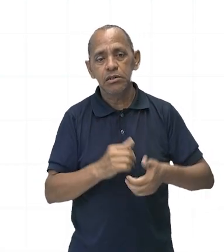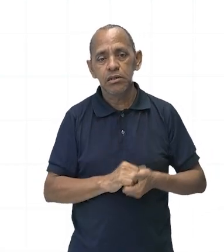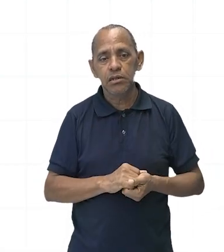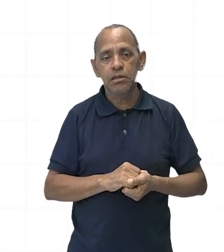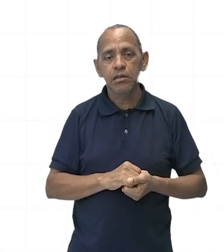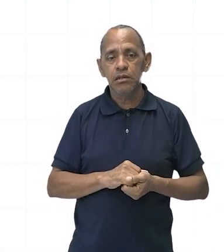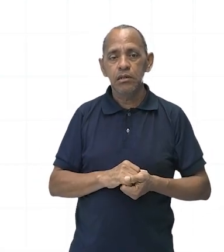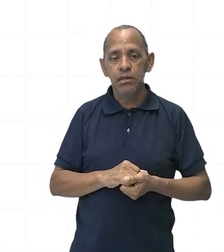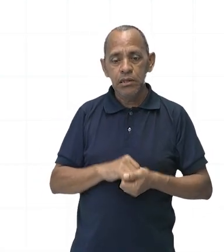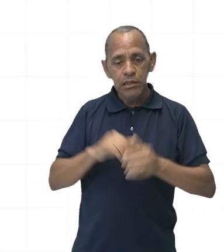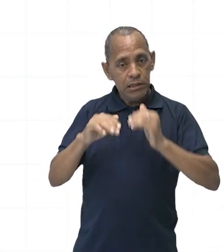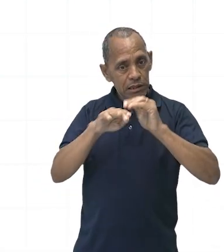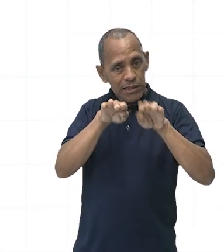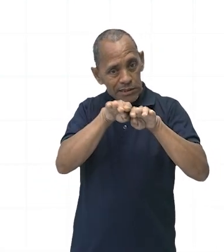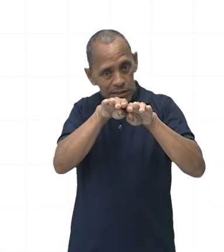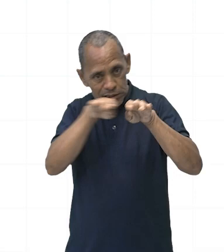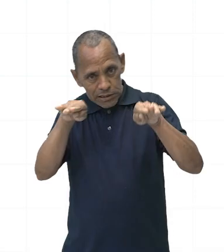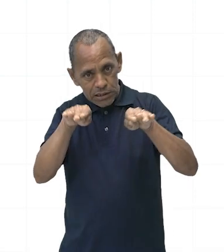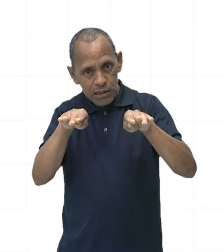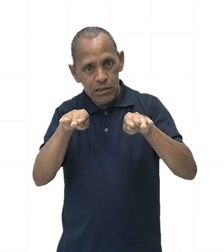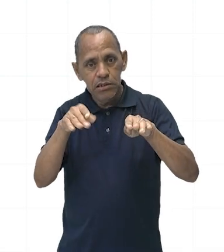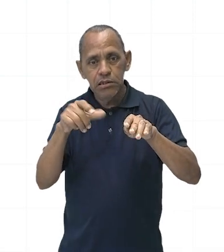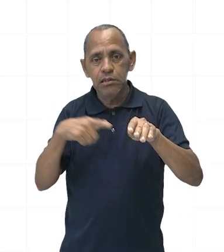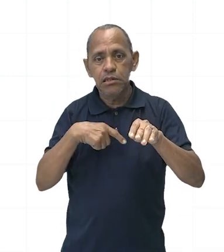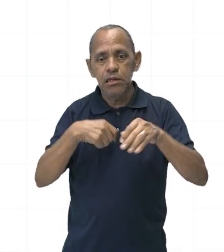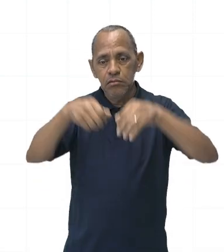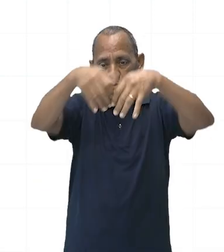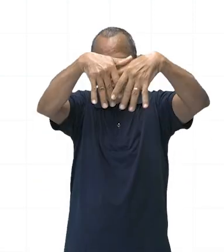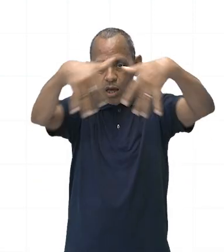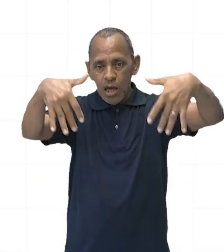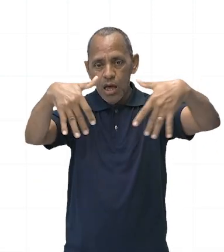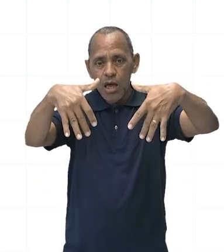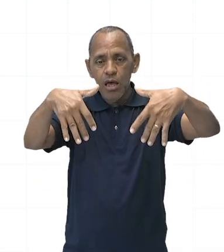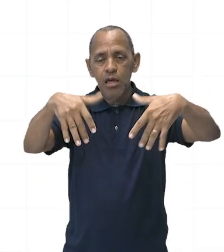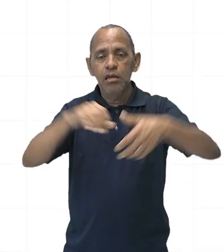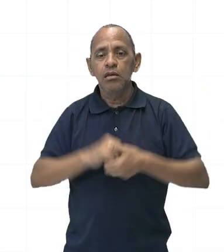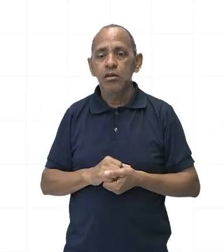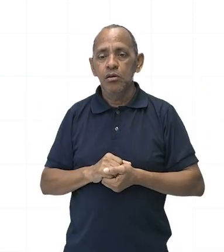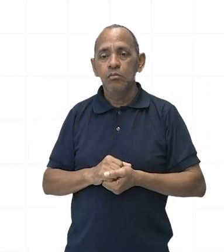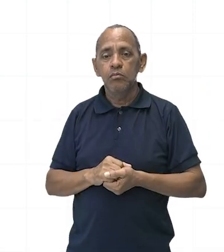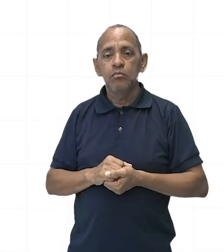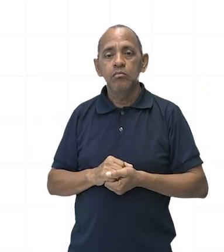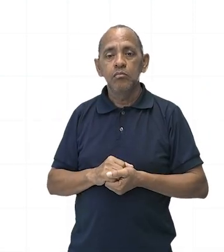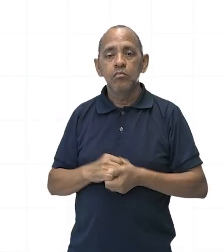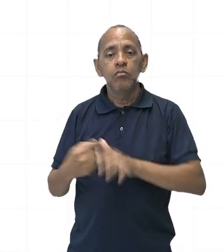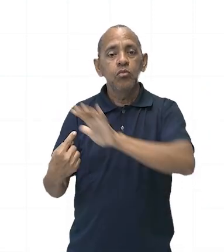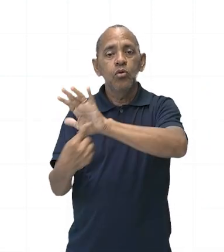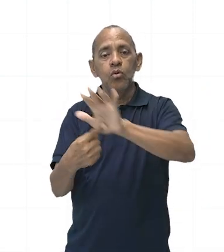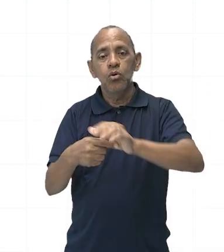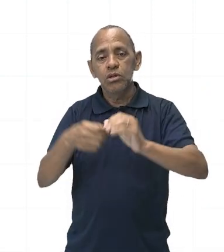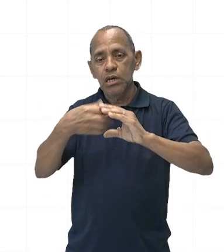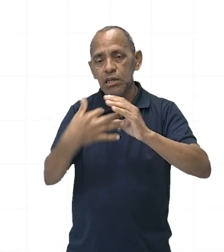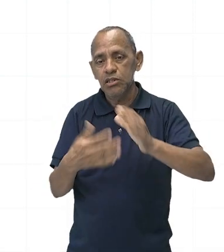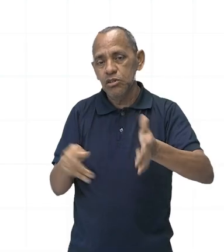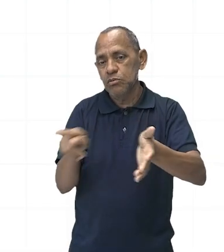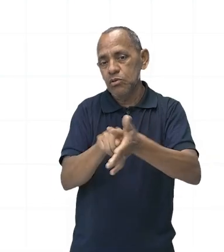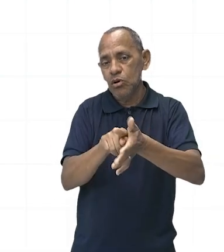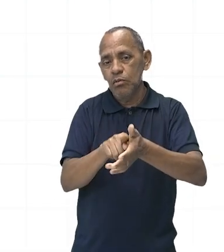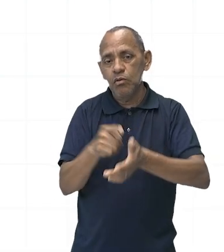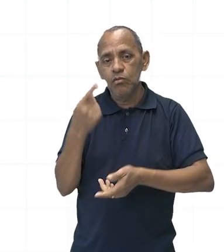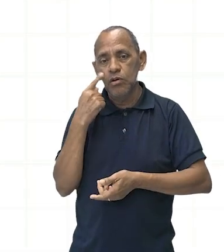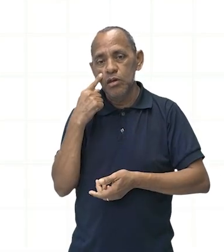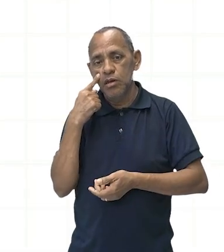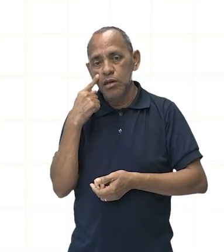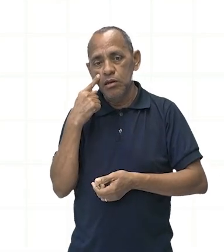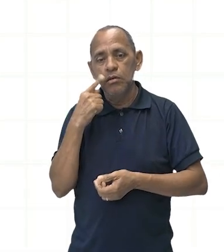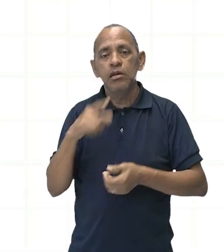vemos que nós apresentamos indivíduos que são azão com a característica evidenciada. Então, a gente vê que aqui